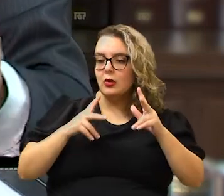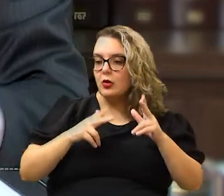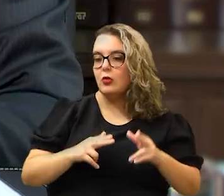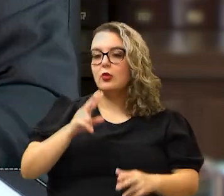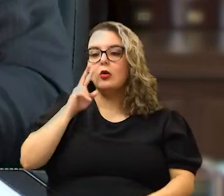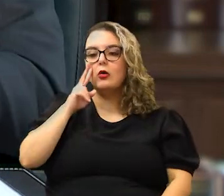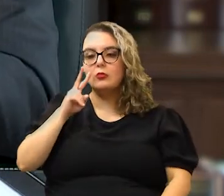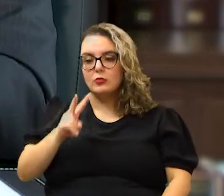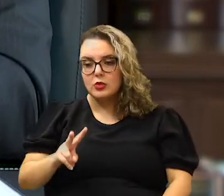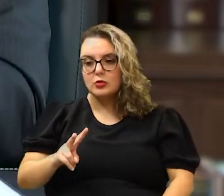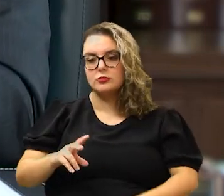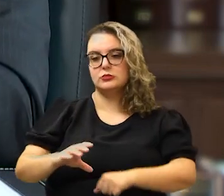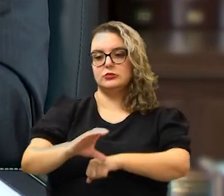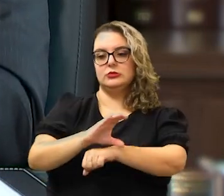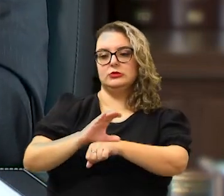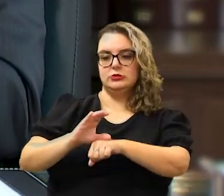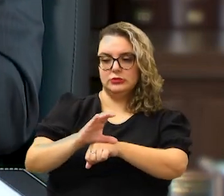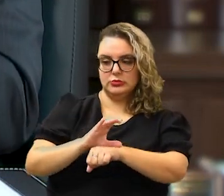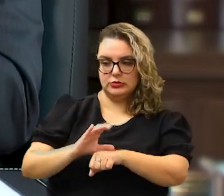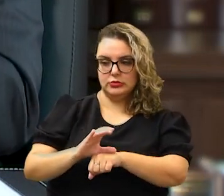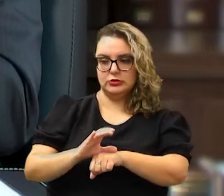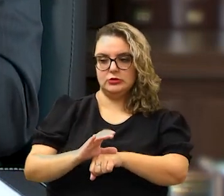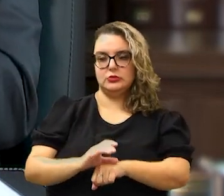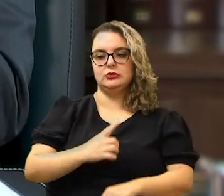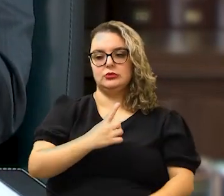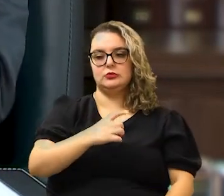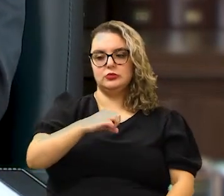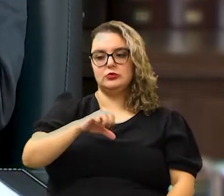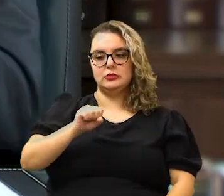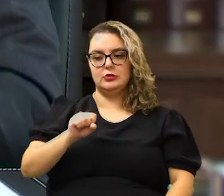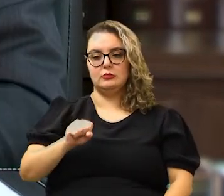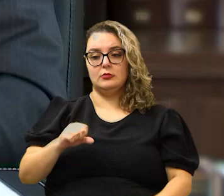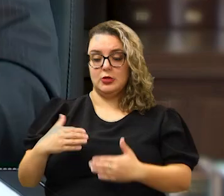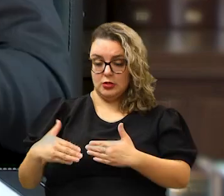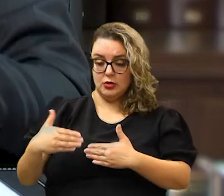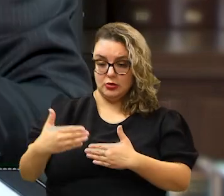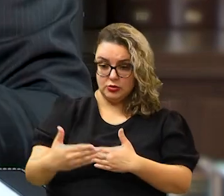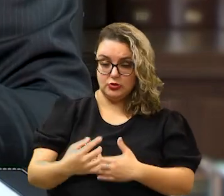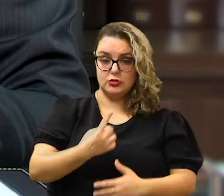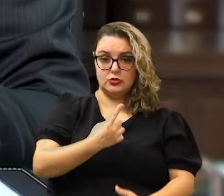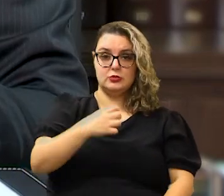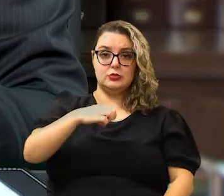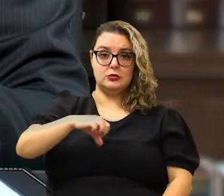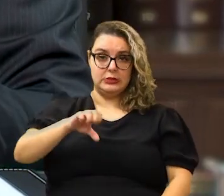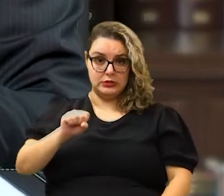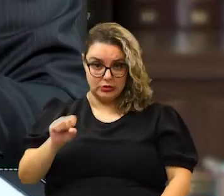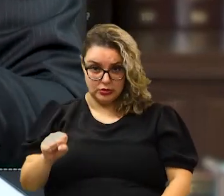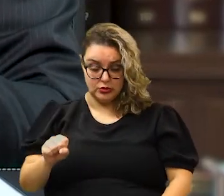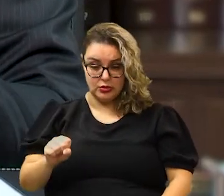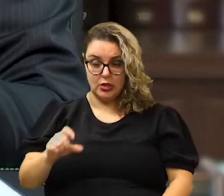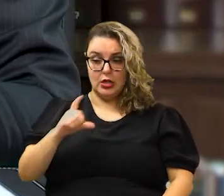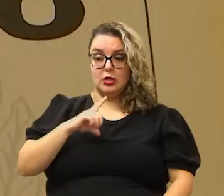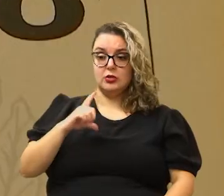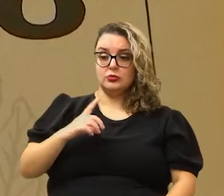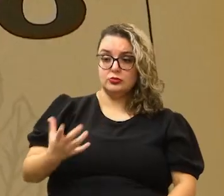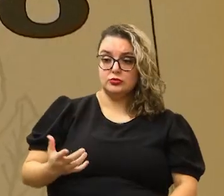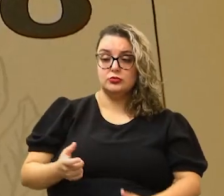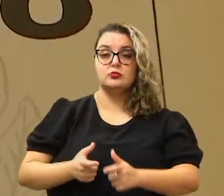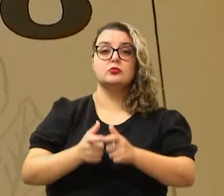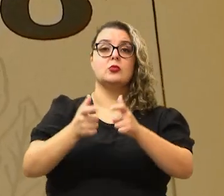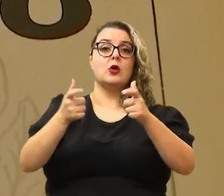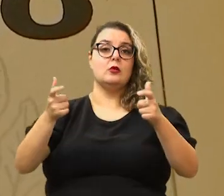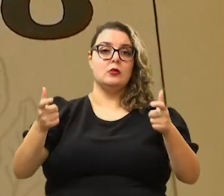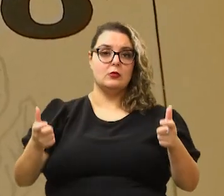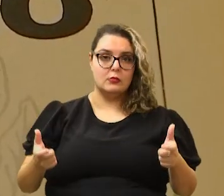de votar, quanto no aspecto político, no direito político negativo, que é de ser votado. A lei orgânica